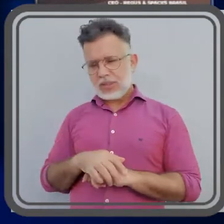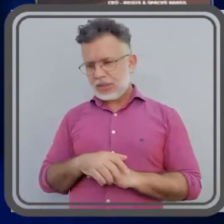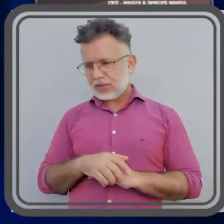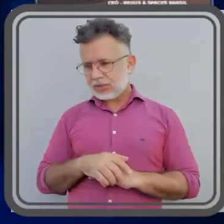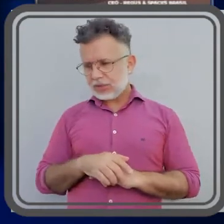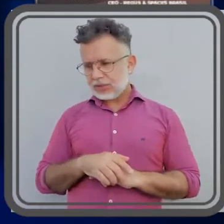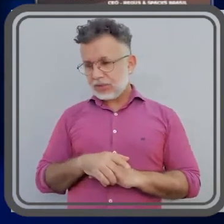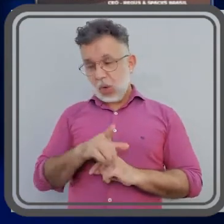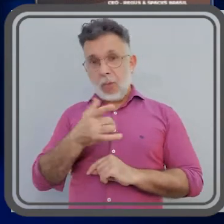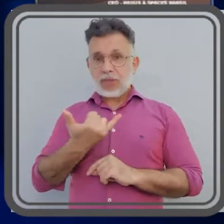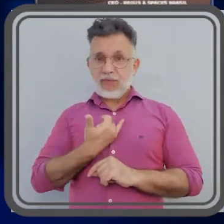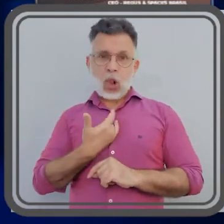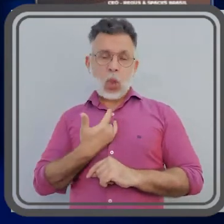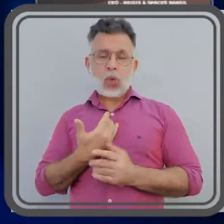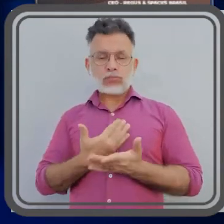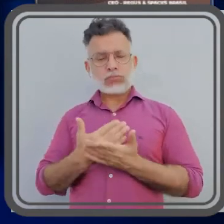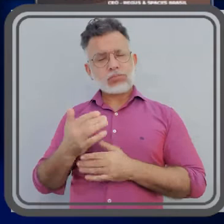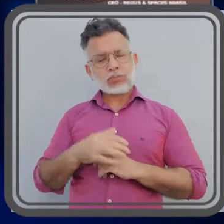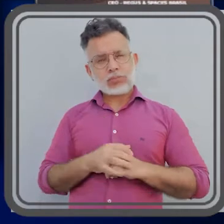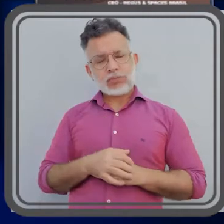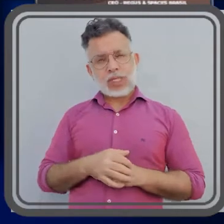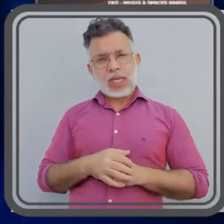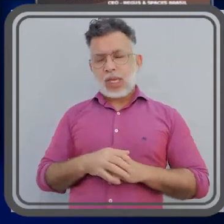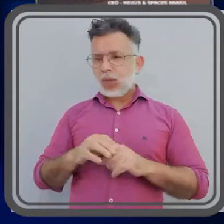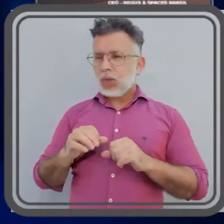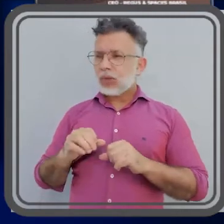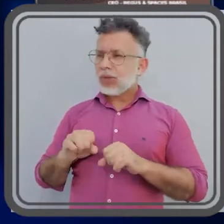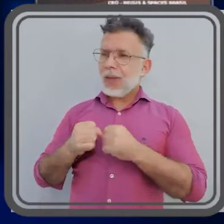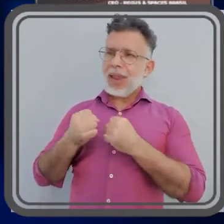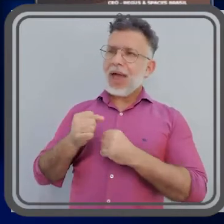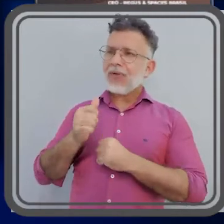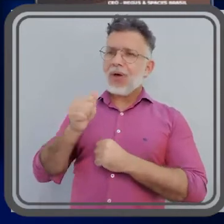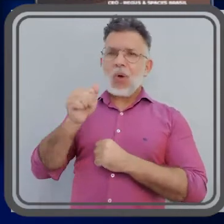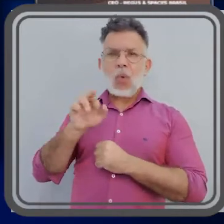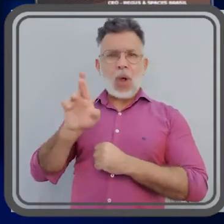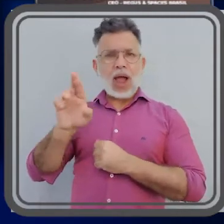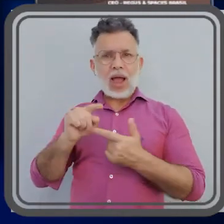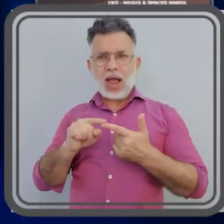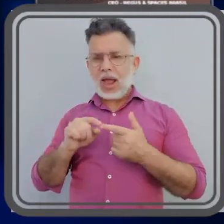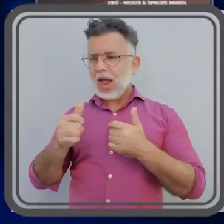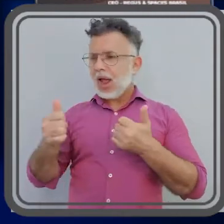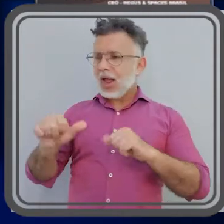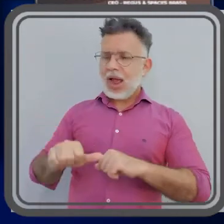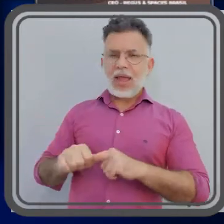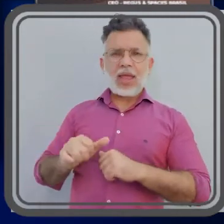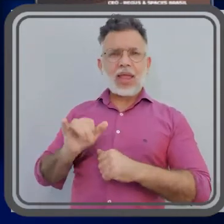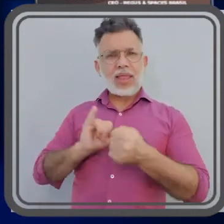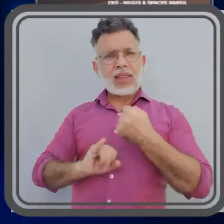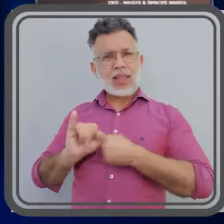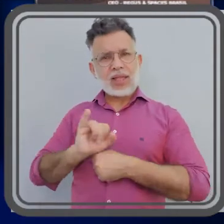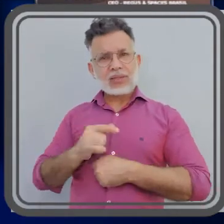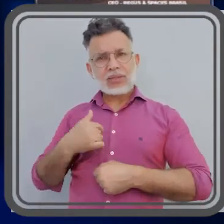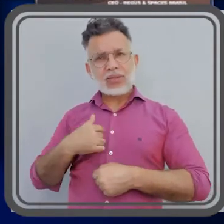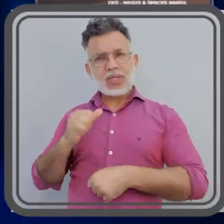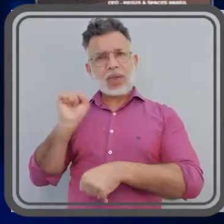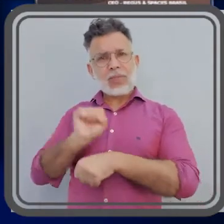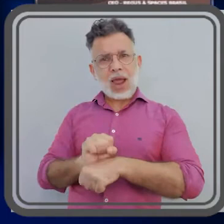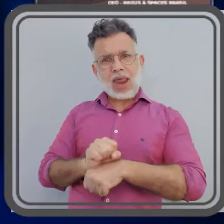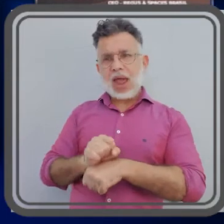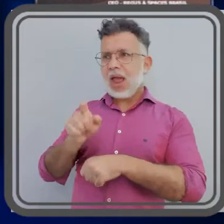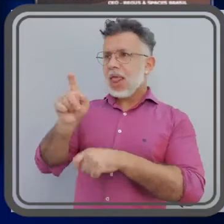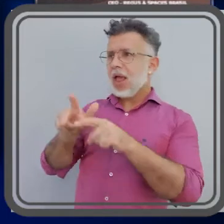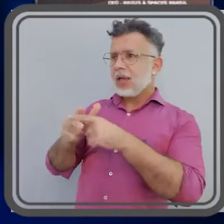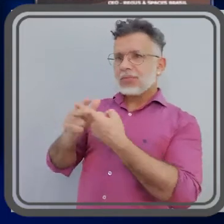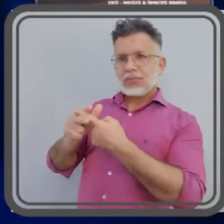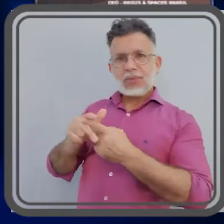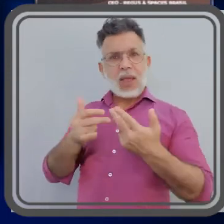você bem citou no começo. E, cara, quando quebrava o ar-condicionado, caía a internet, tinha que parar eu lá e consertar.